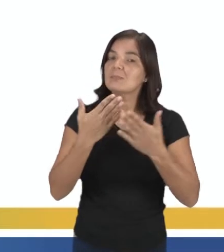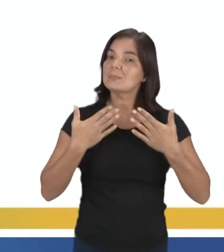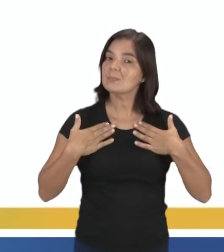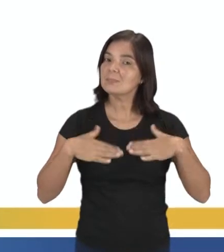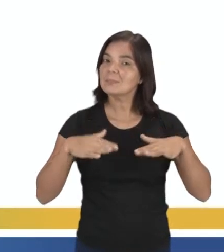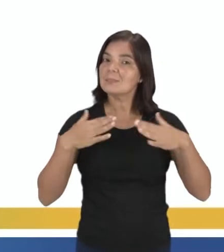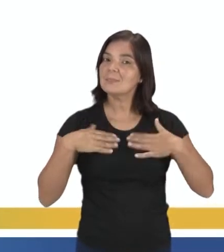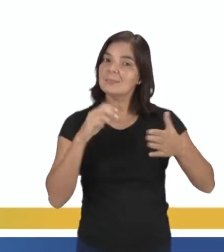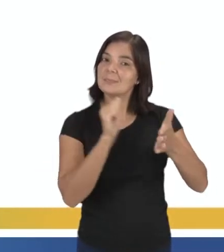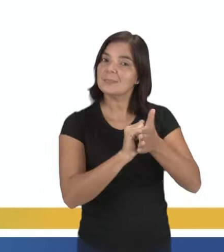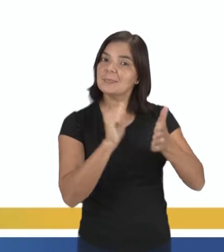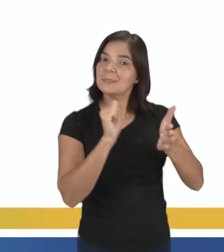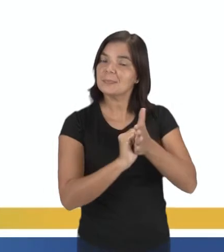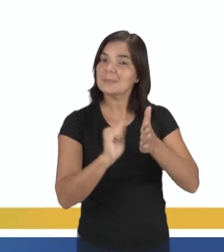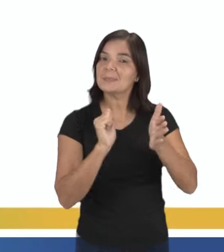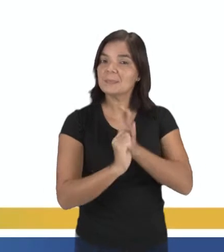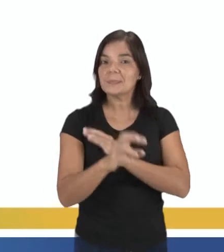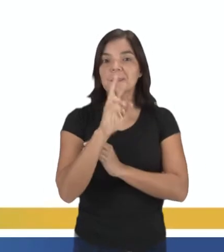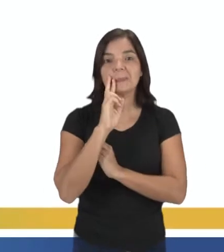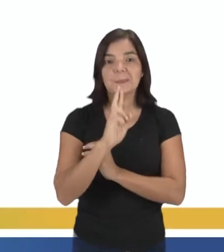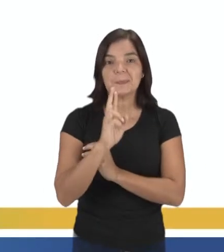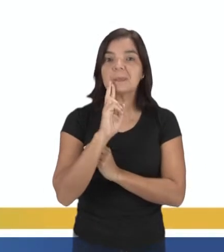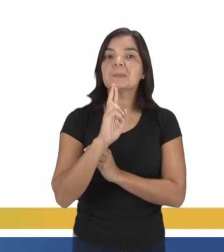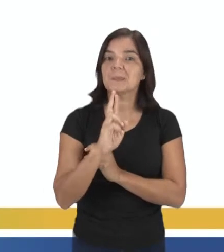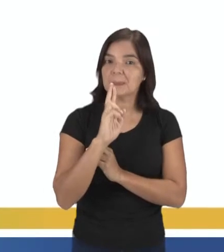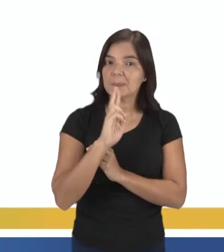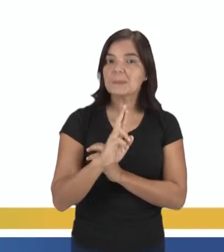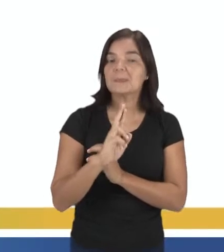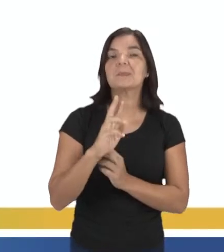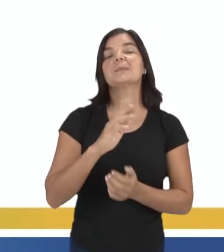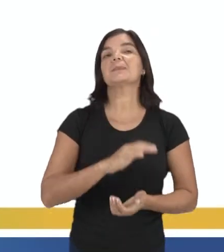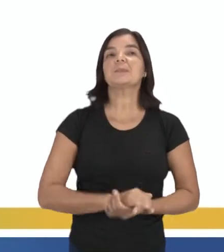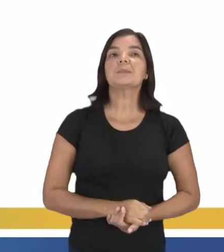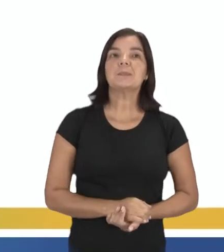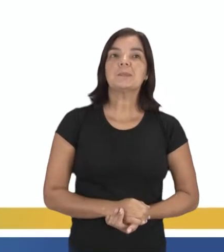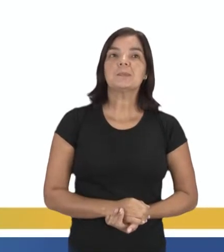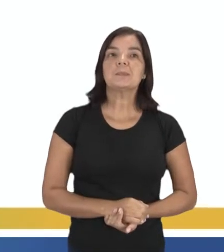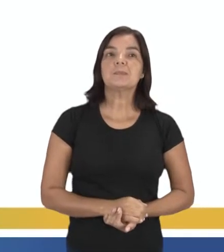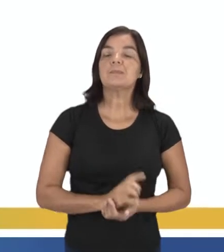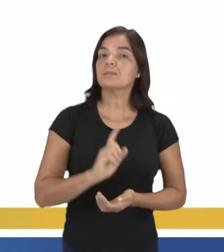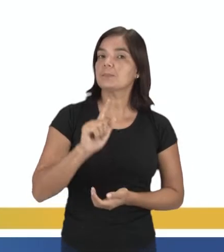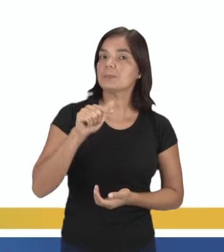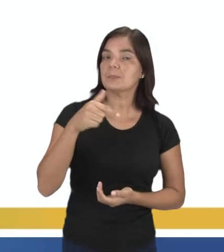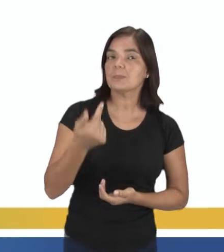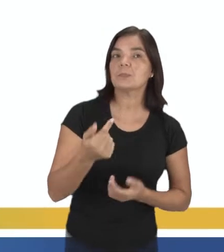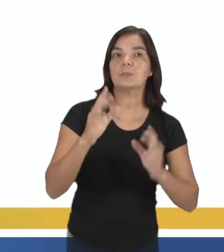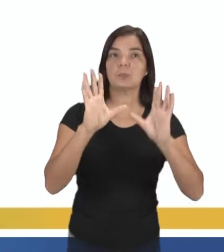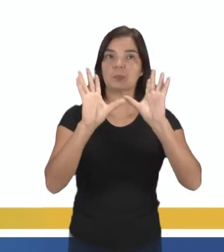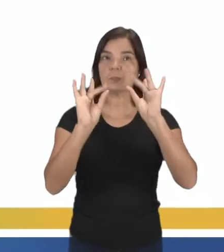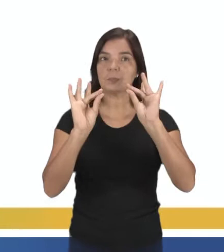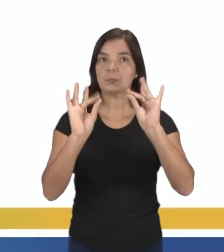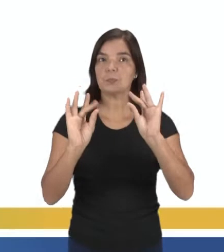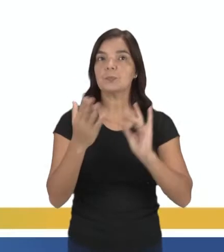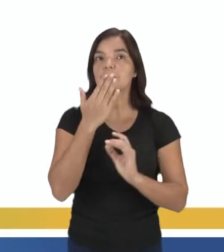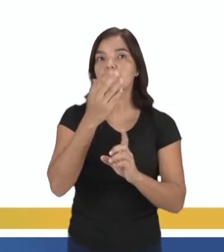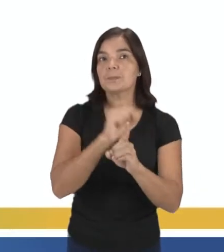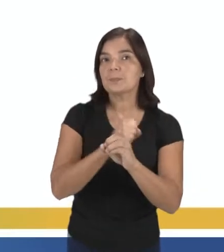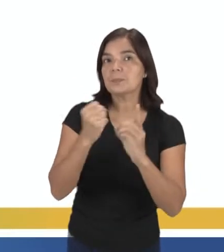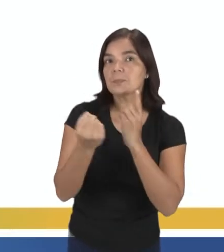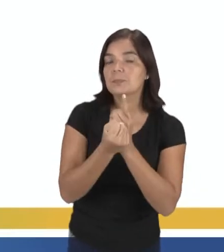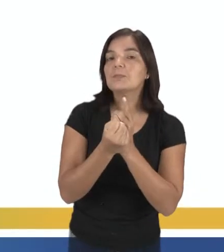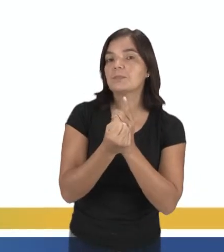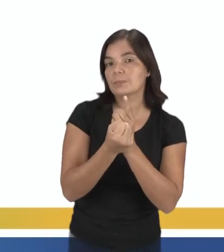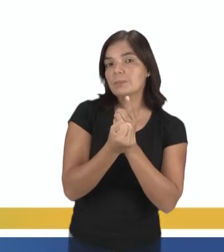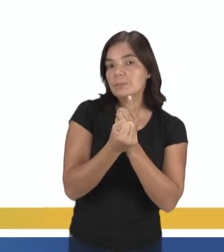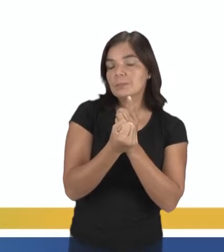sutil, colocavam ali a sua marca estilística. Depois, a descrição dos tipos